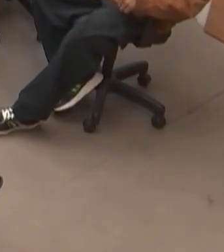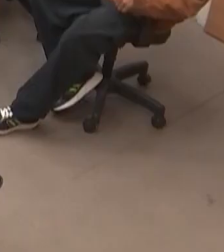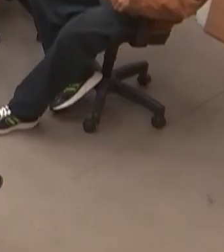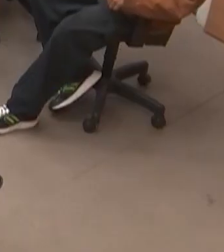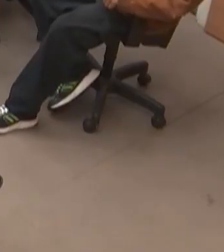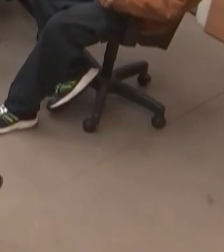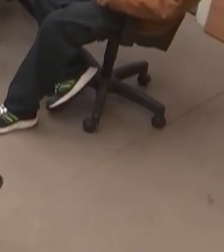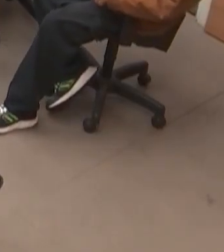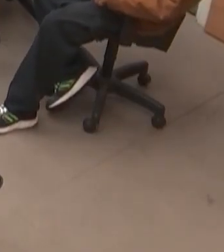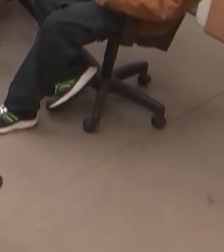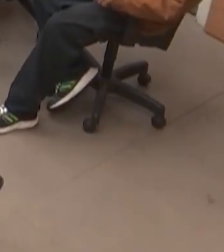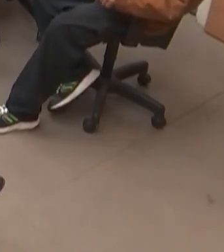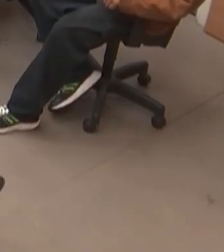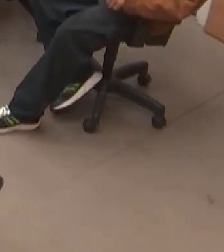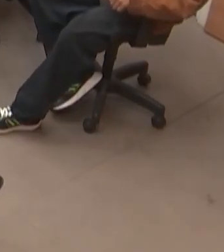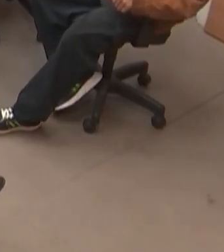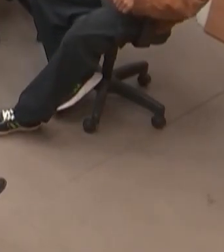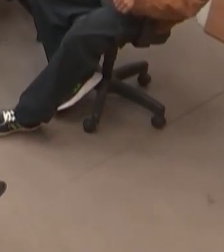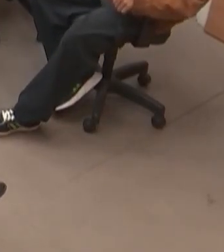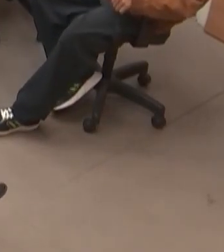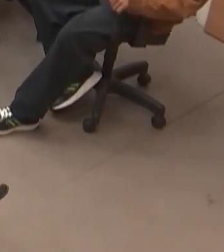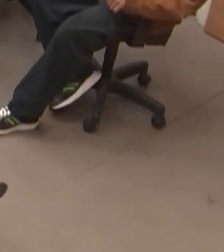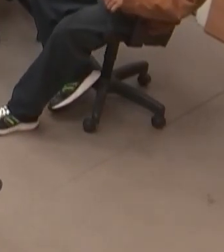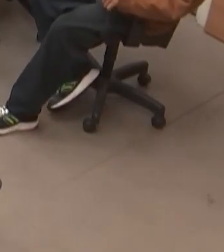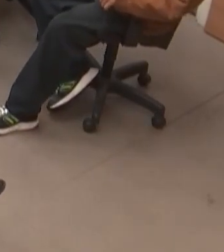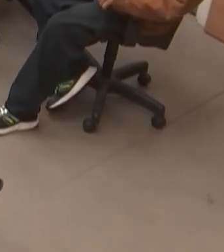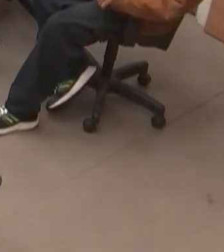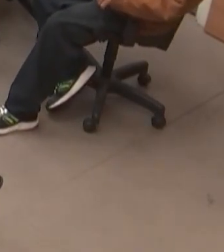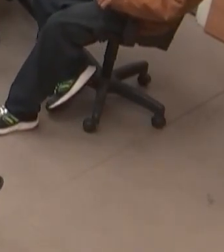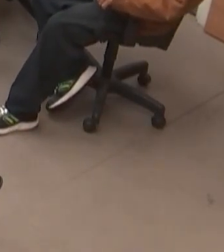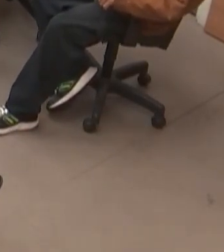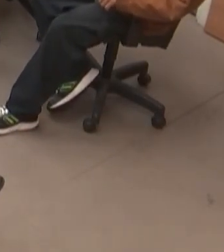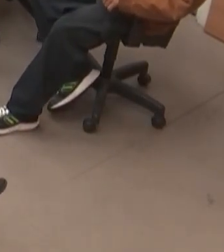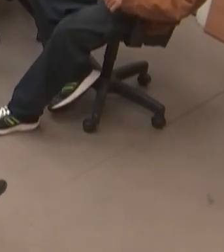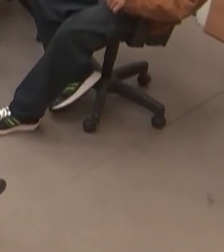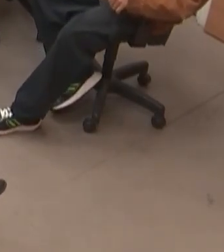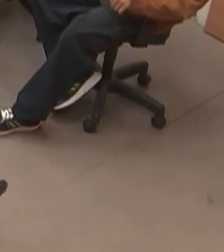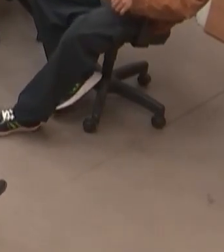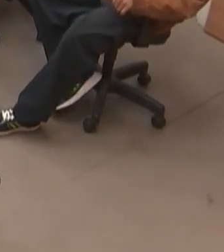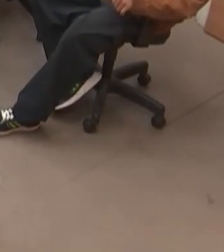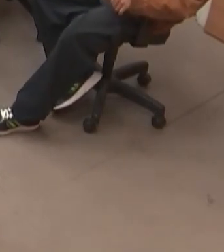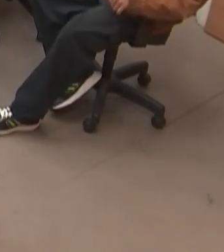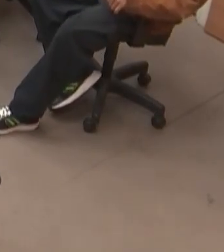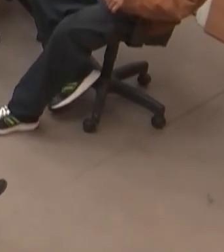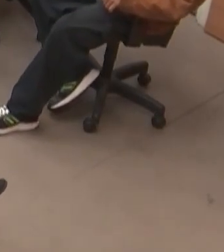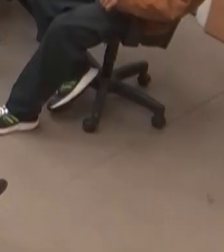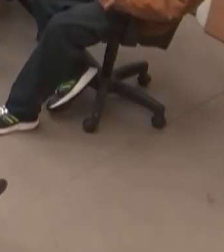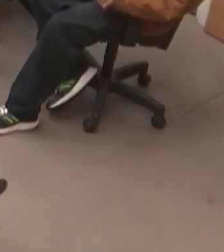não viram. De onde o virote veio, numa bala não existe freio.